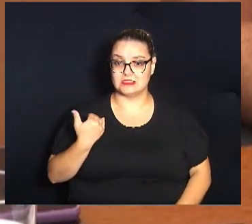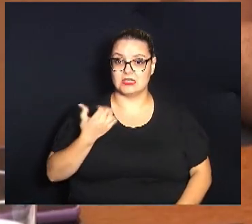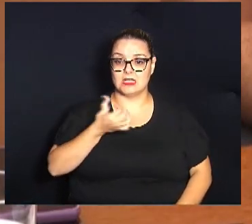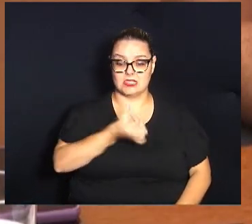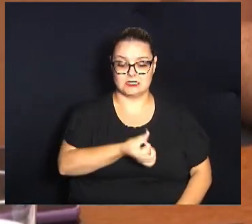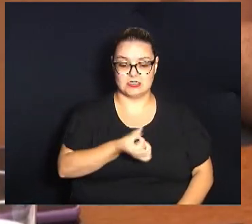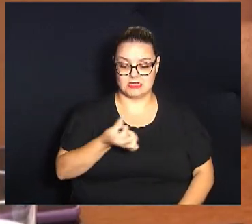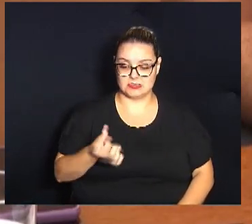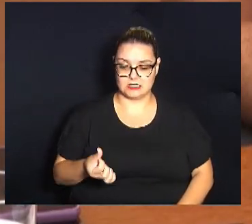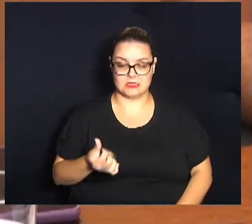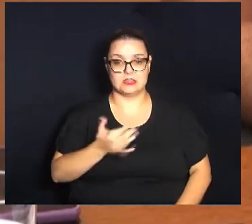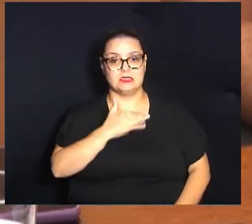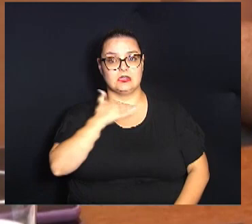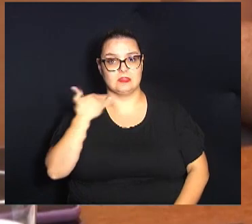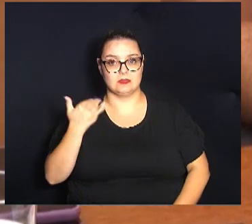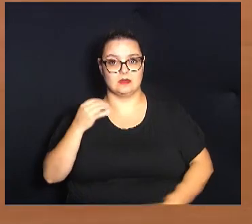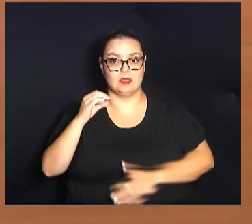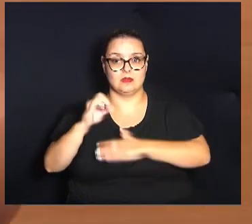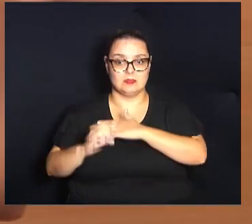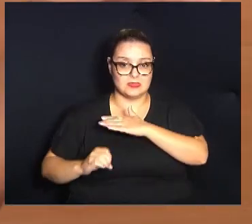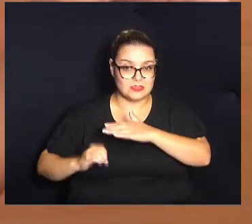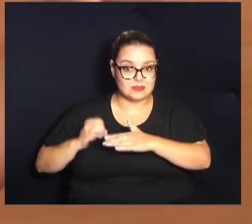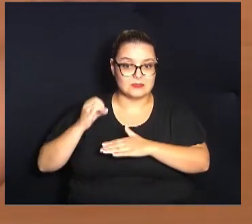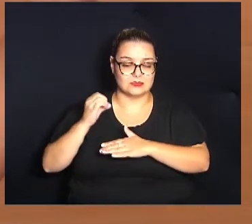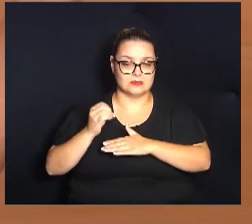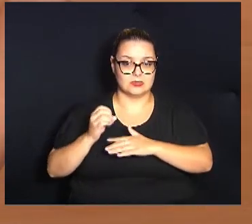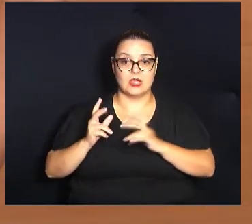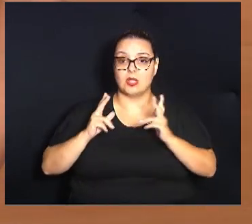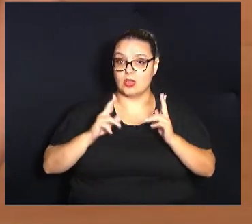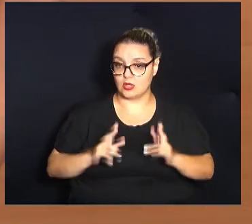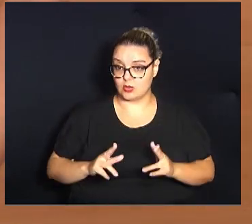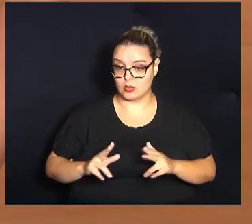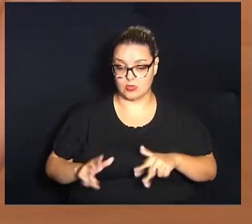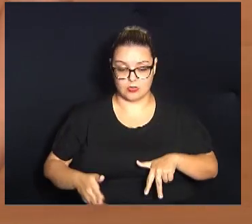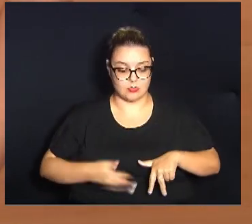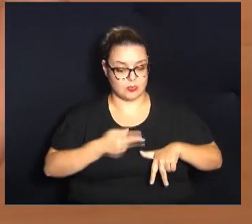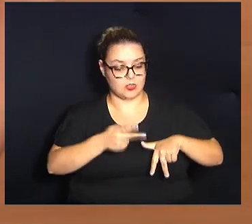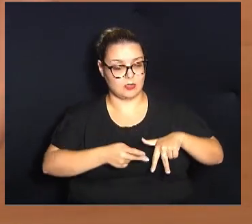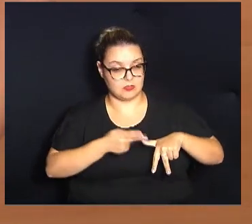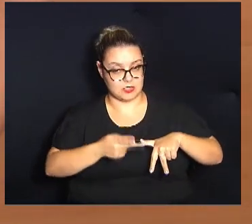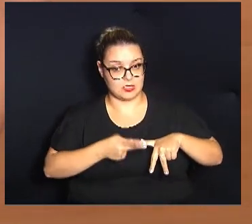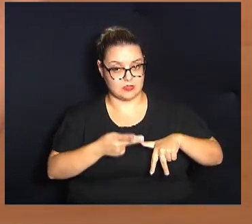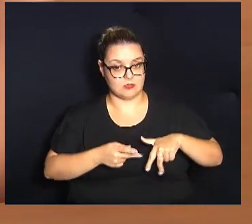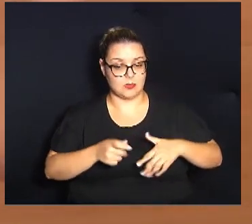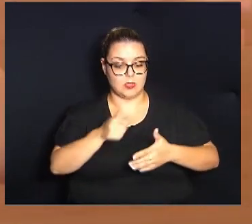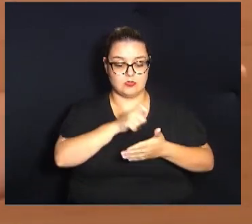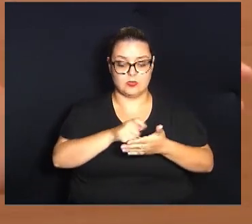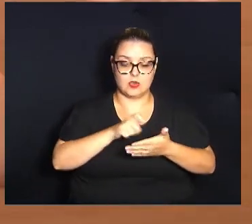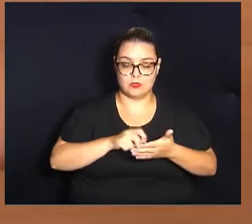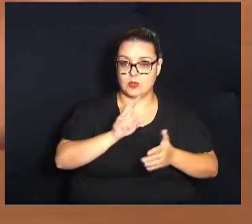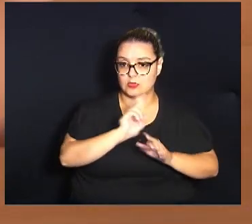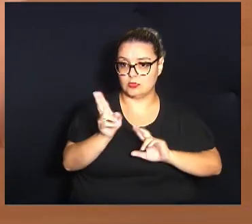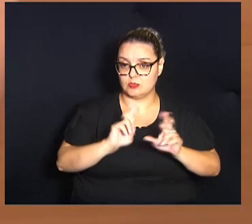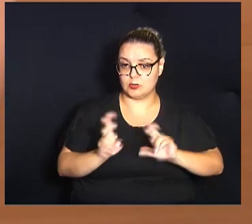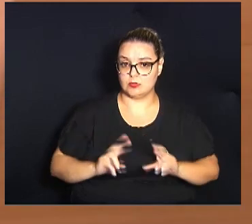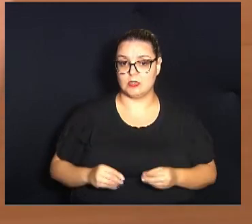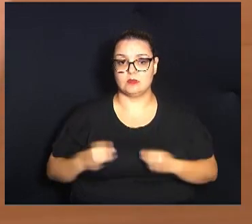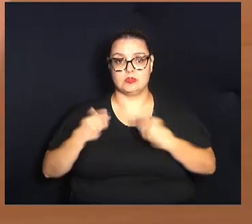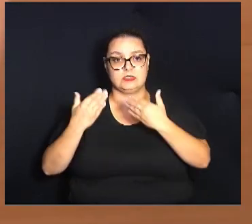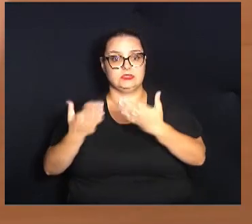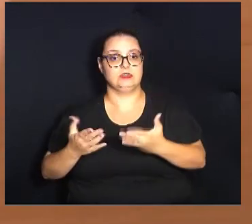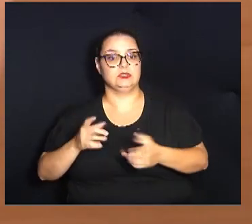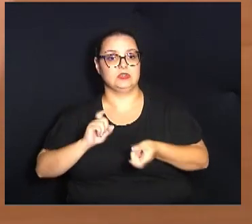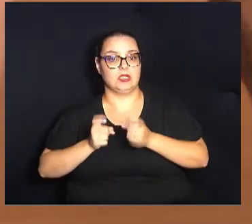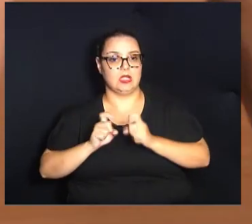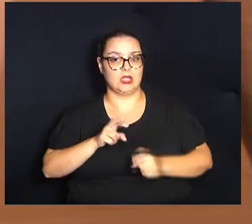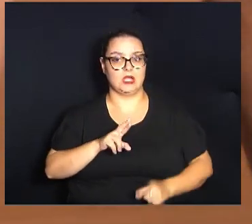66 óbitos em 24 horas. Conforme a parlamentar, um abaixo-assinado será entregue na reunião